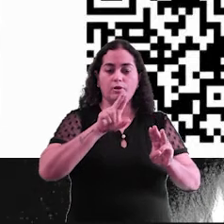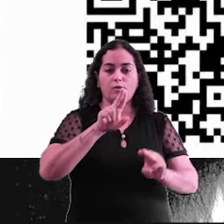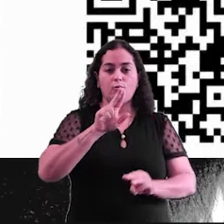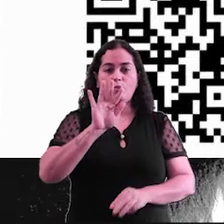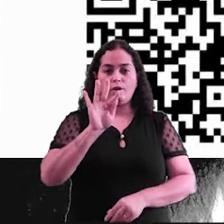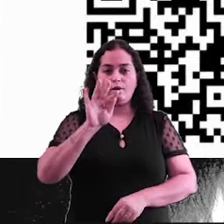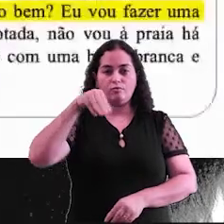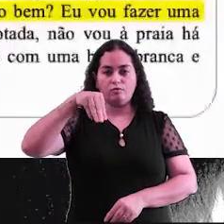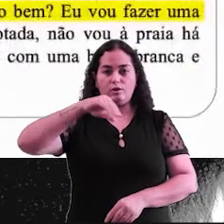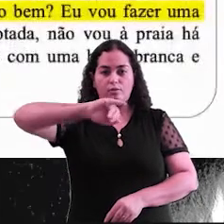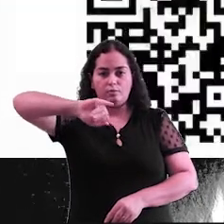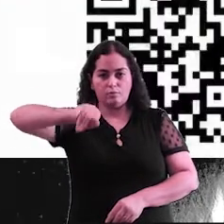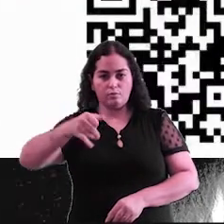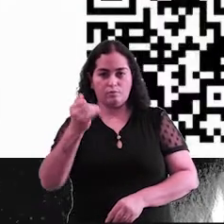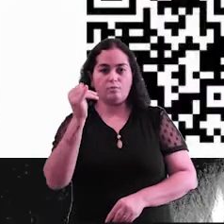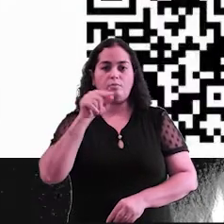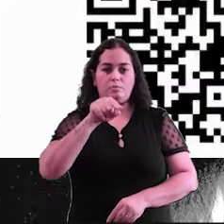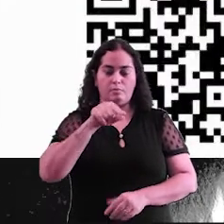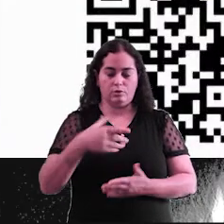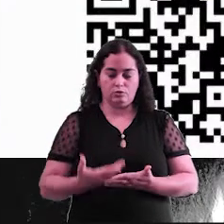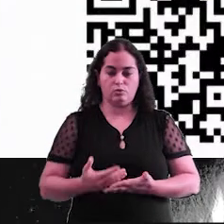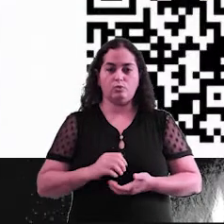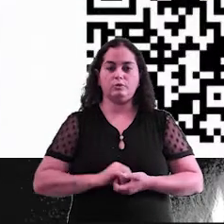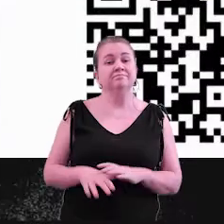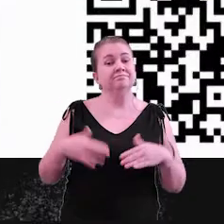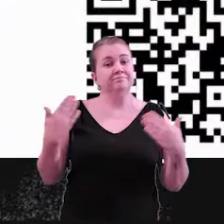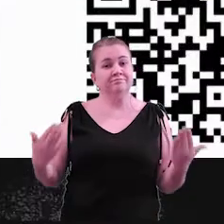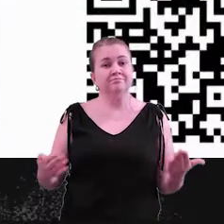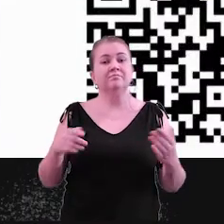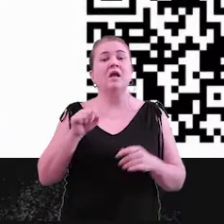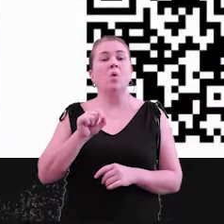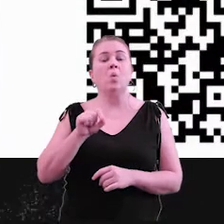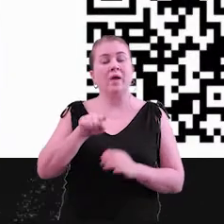ela traz alguns